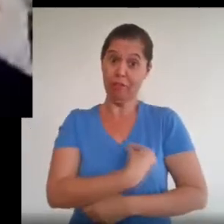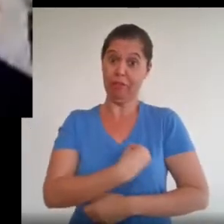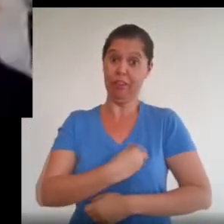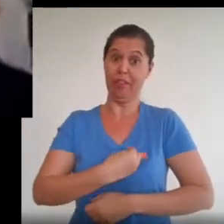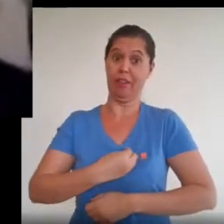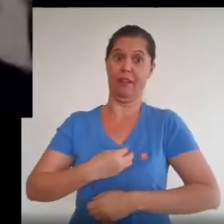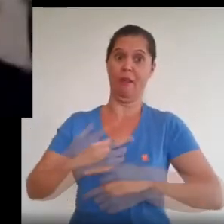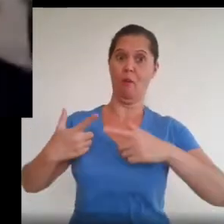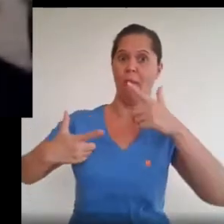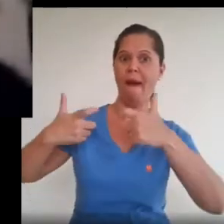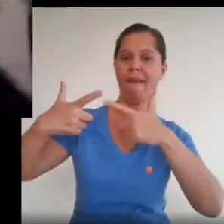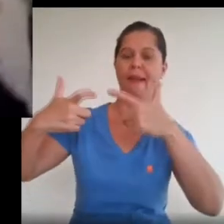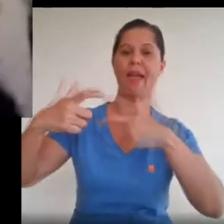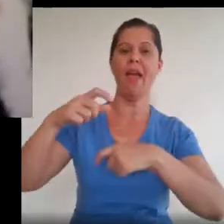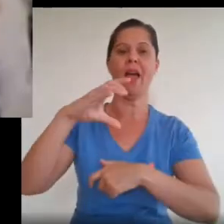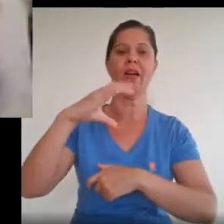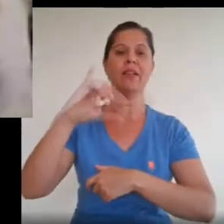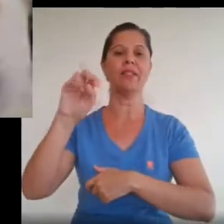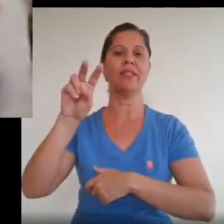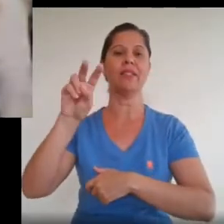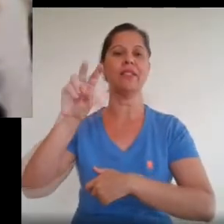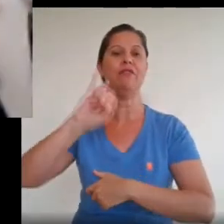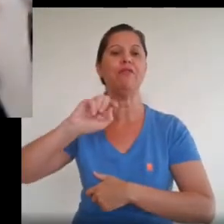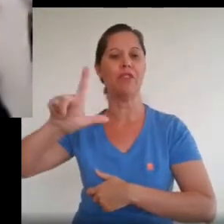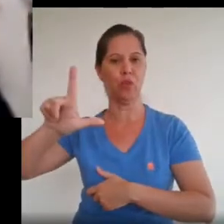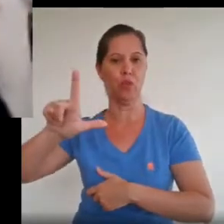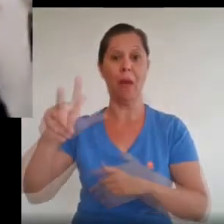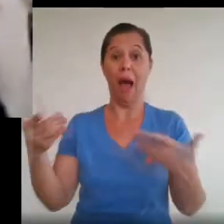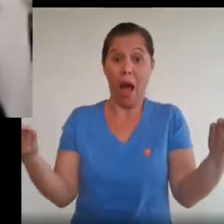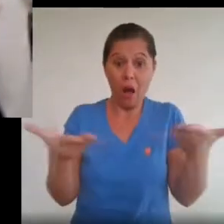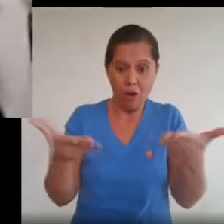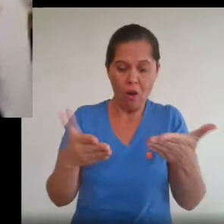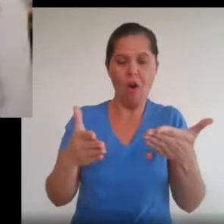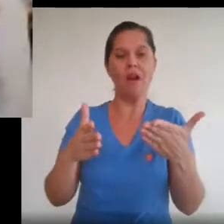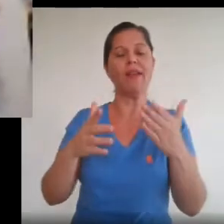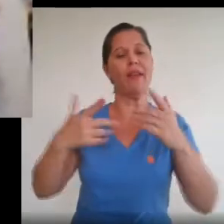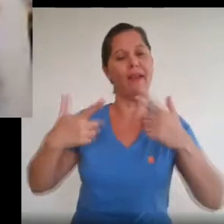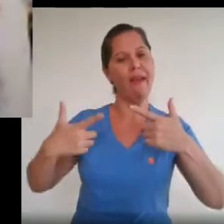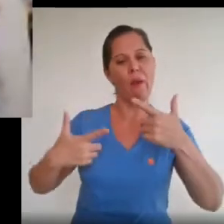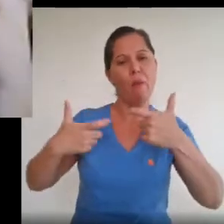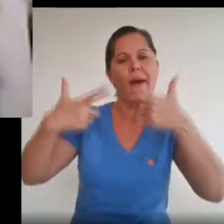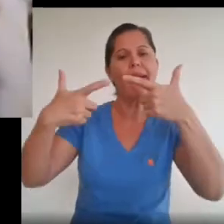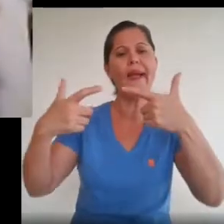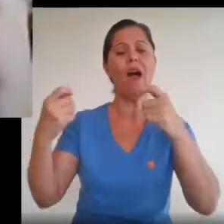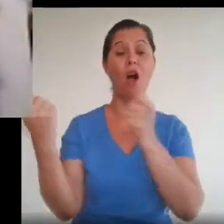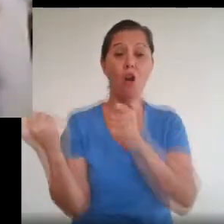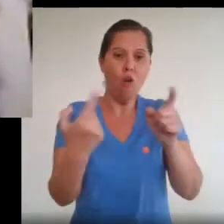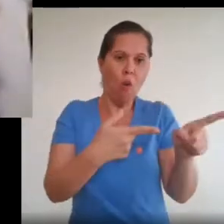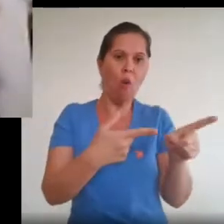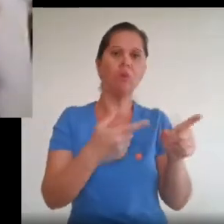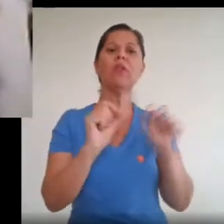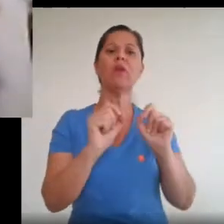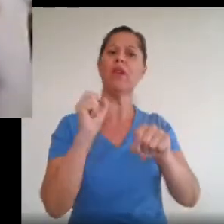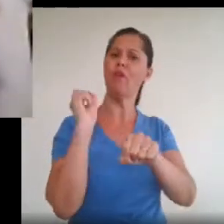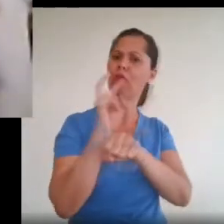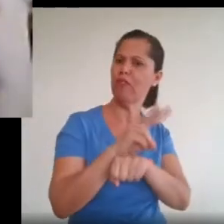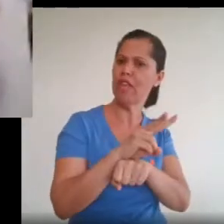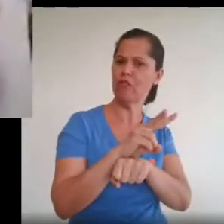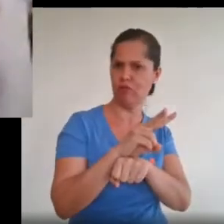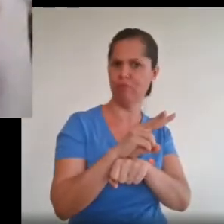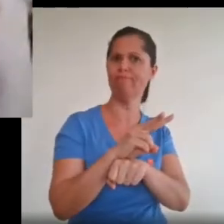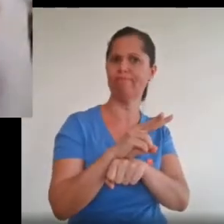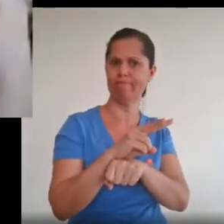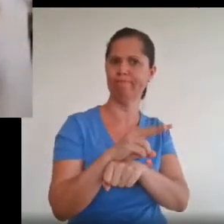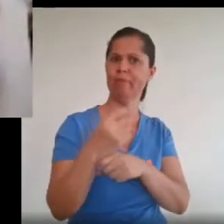nós estamos também agora numa guerra contra esse vírus, que está matando